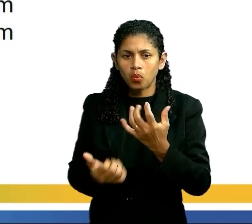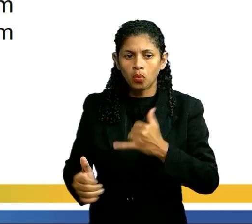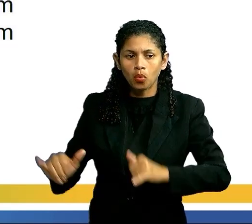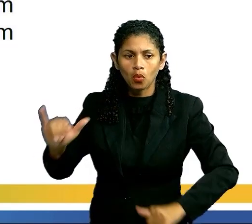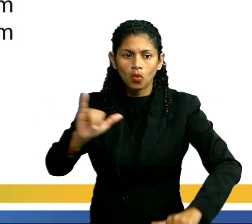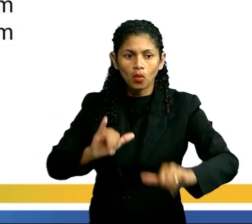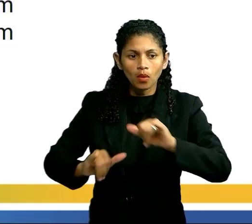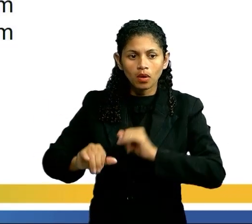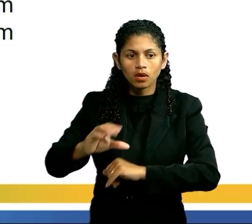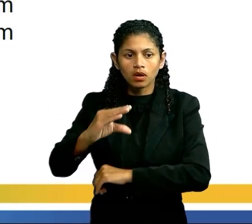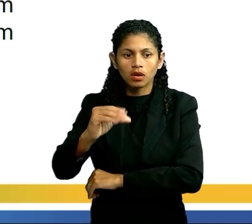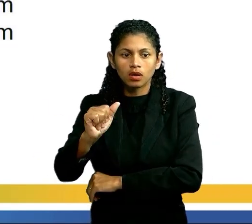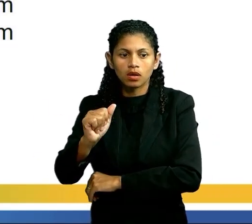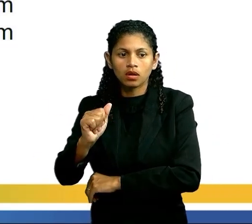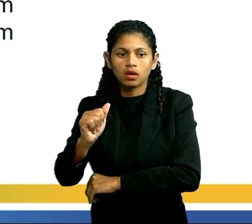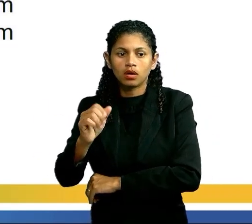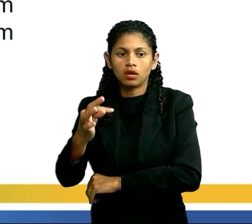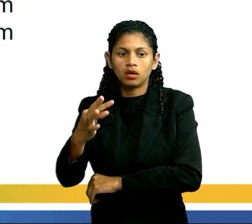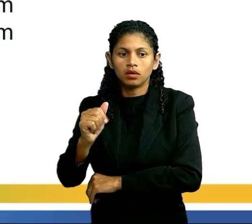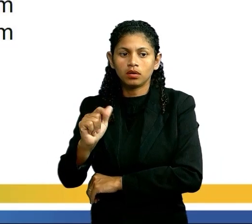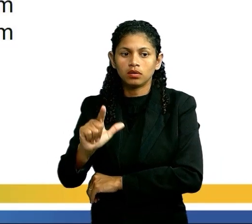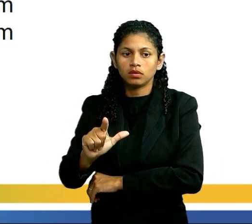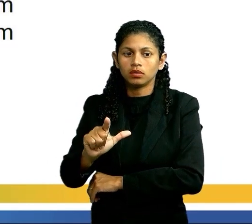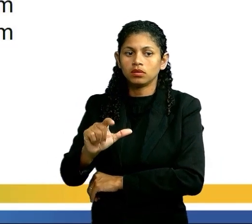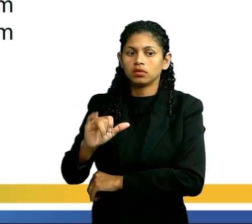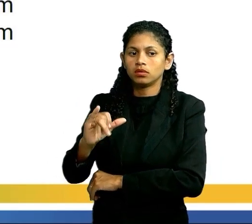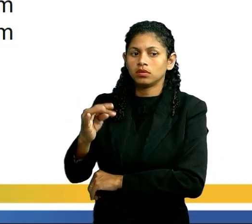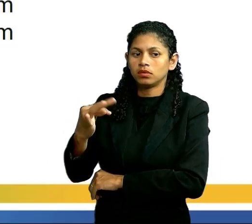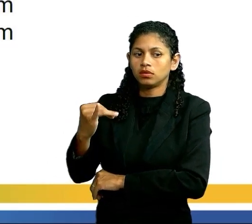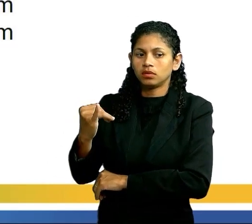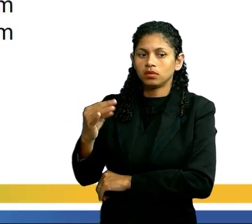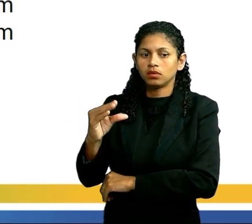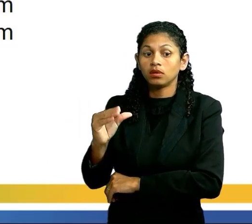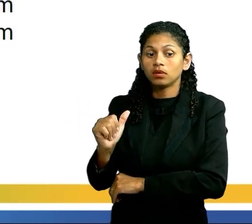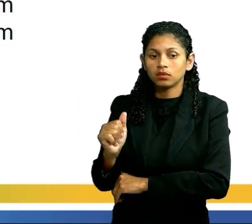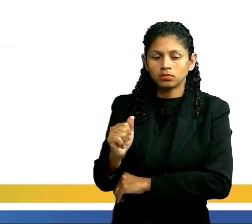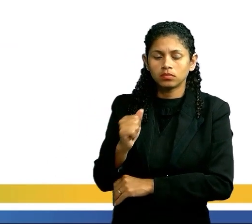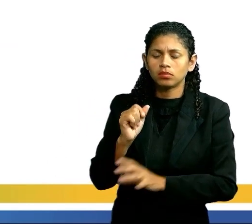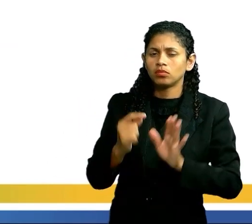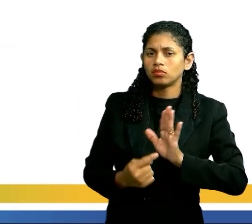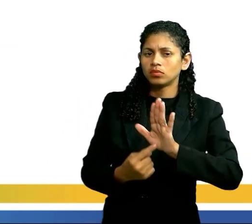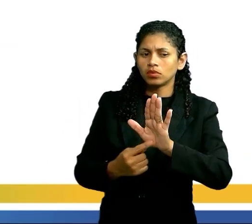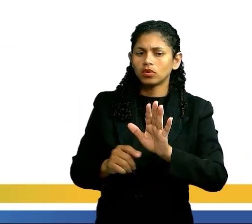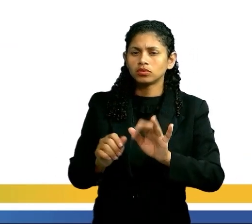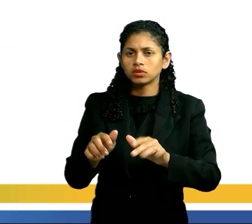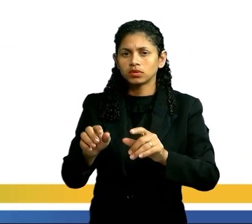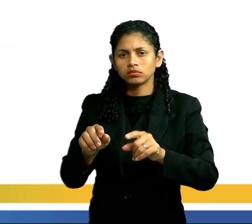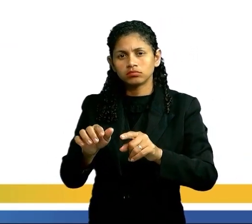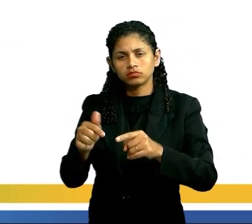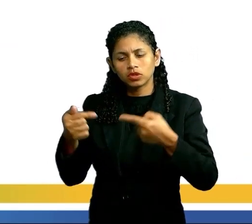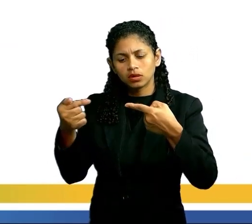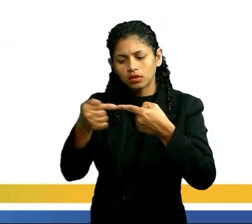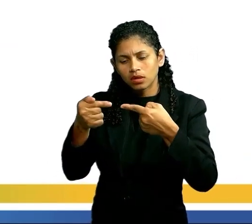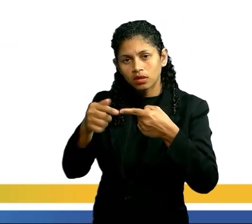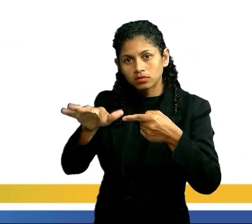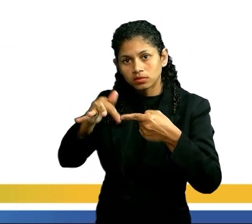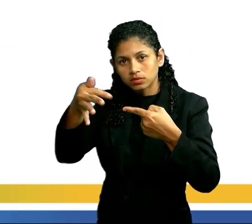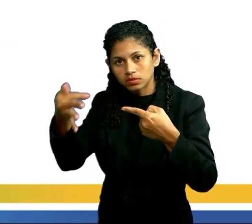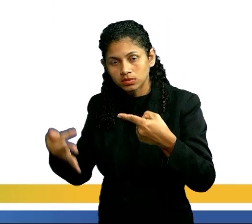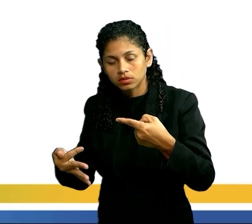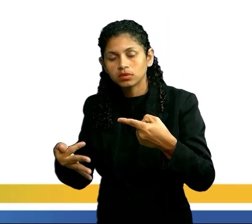que são cíclicos e só têm ligações simples, ligações saturadas. Tá? Então, como por exemplo aí,